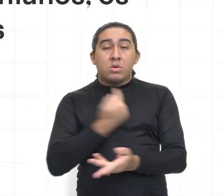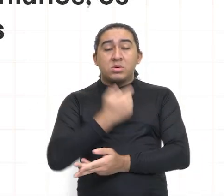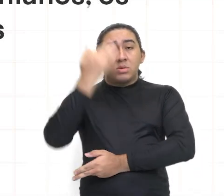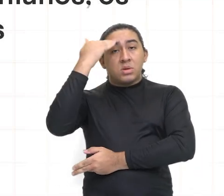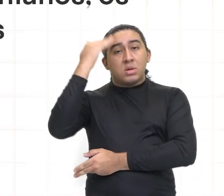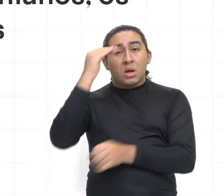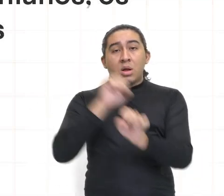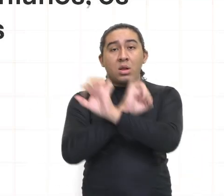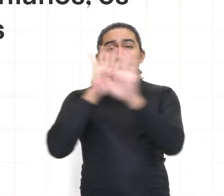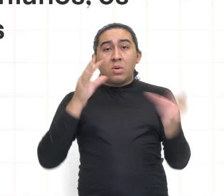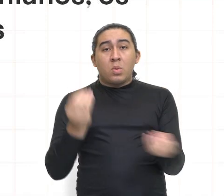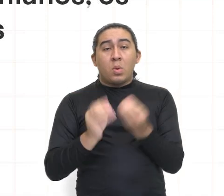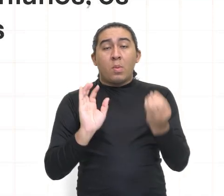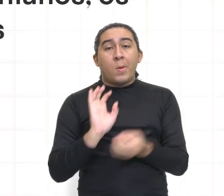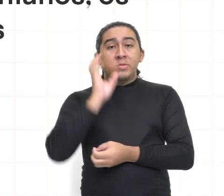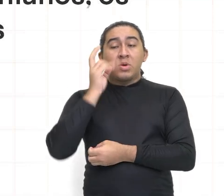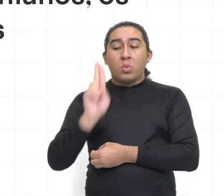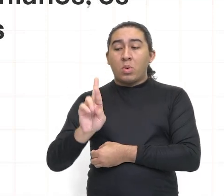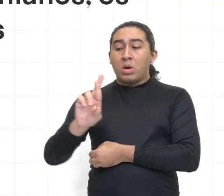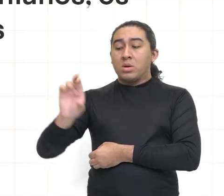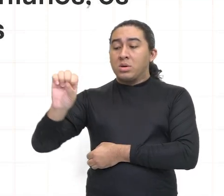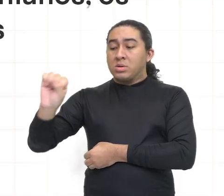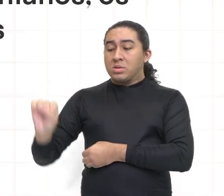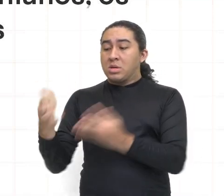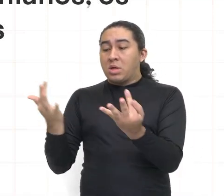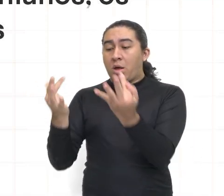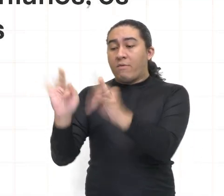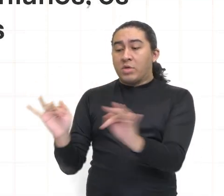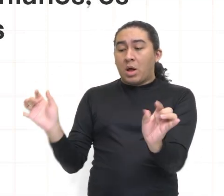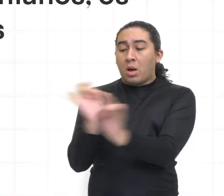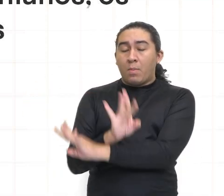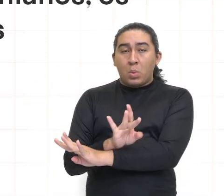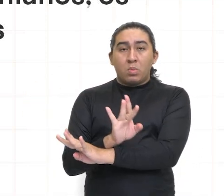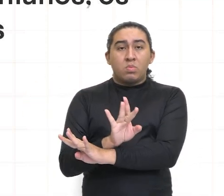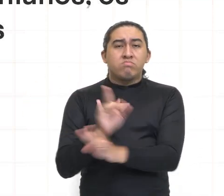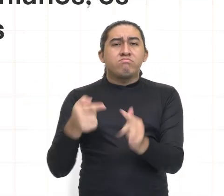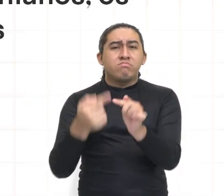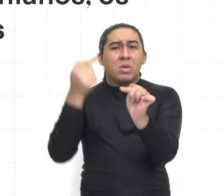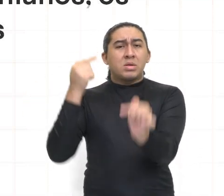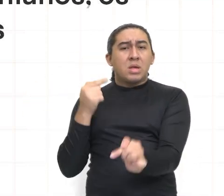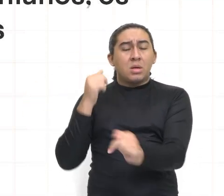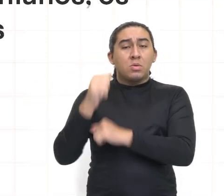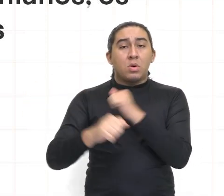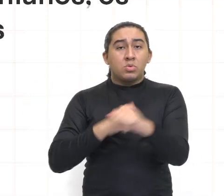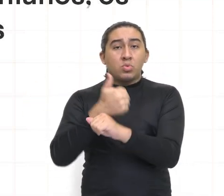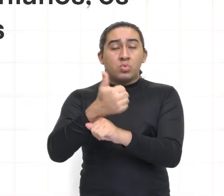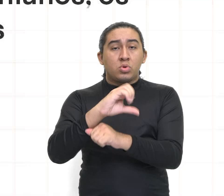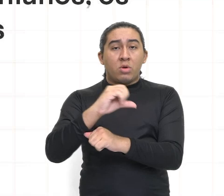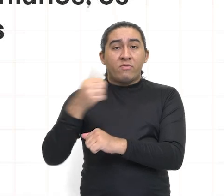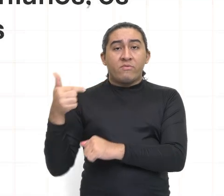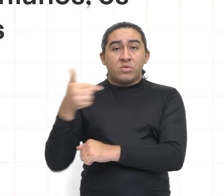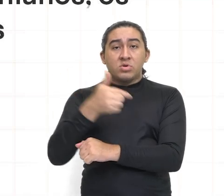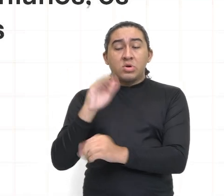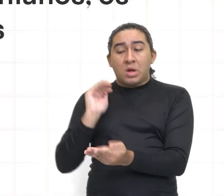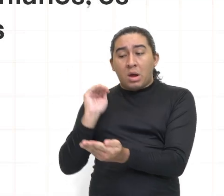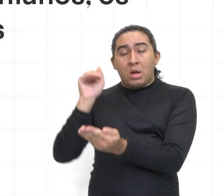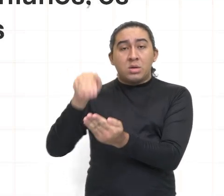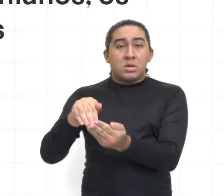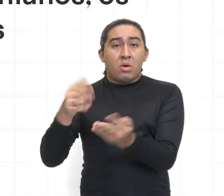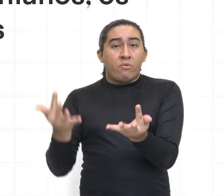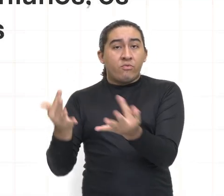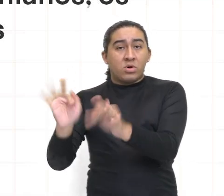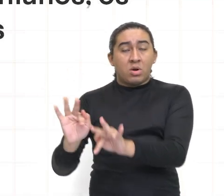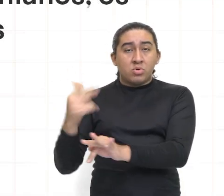que se deu o fim da União Soviética, desde a sua concepção, lá em 1922, até o